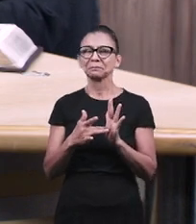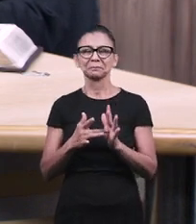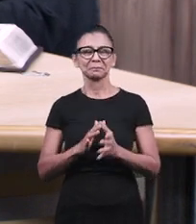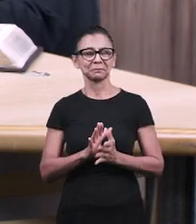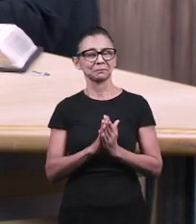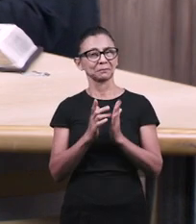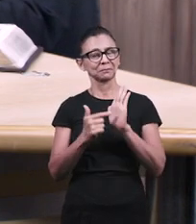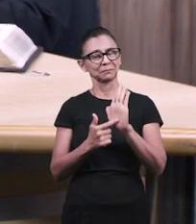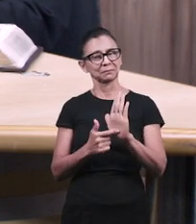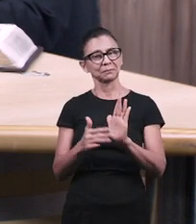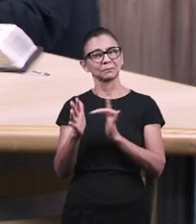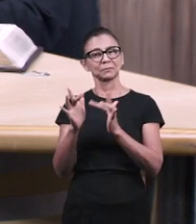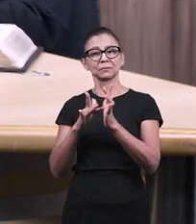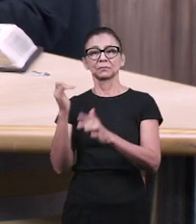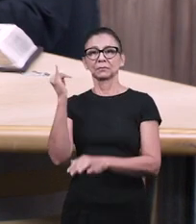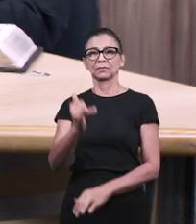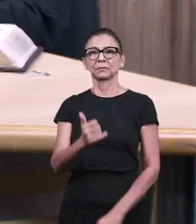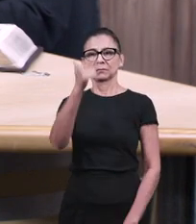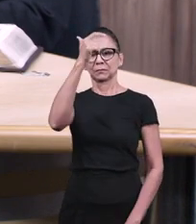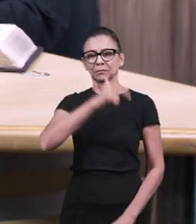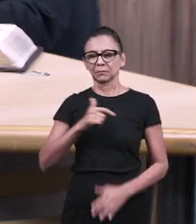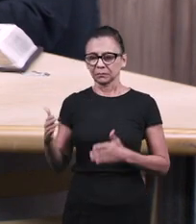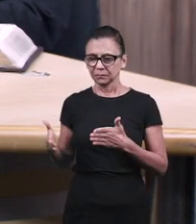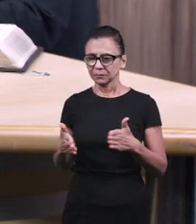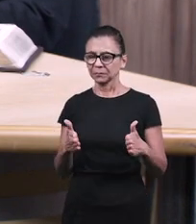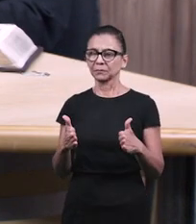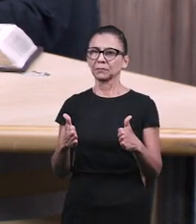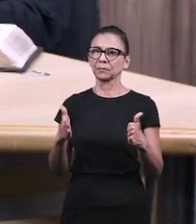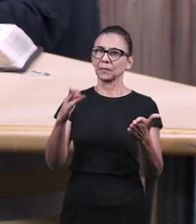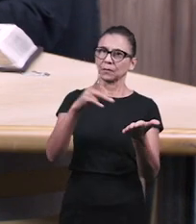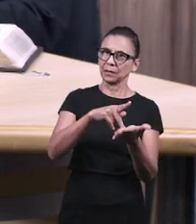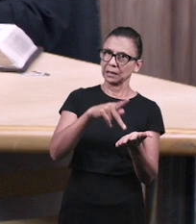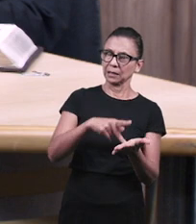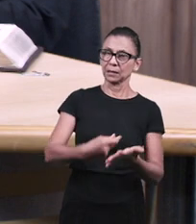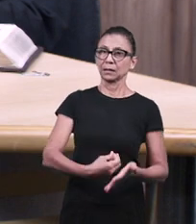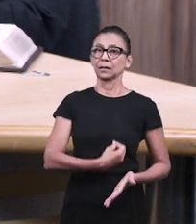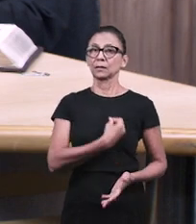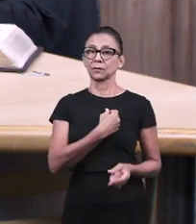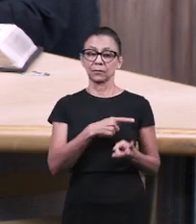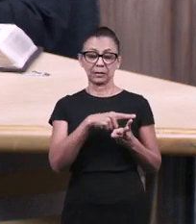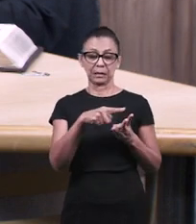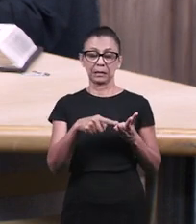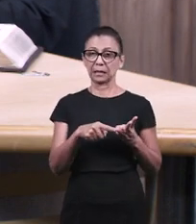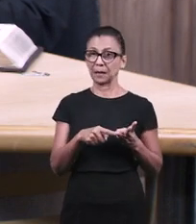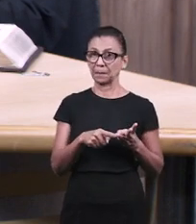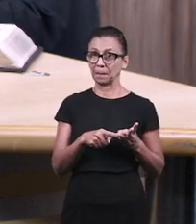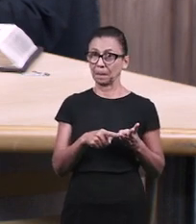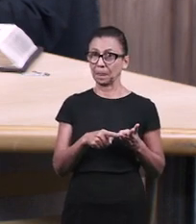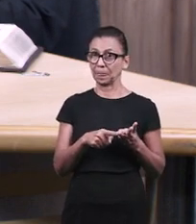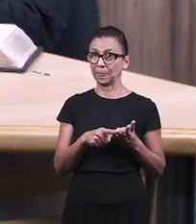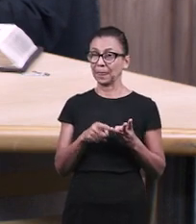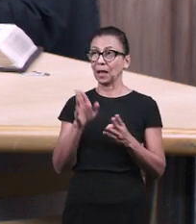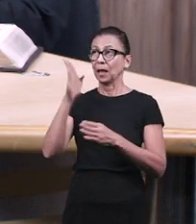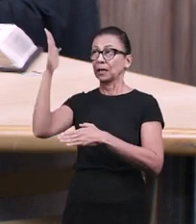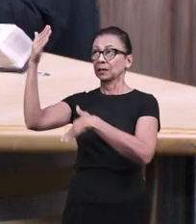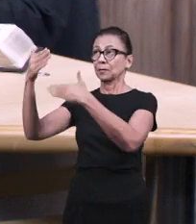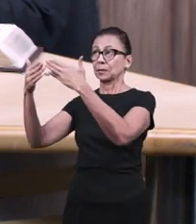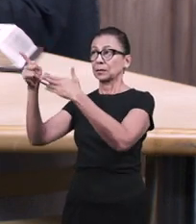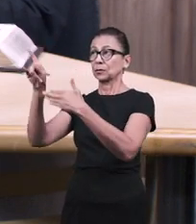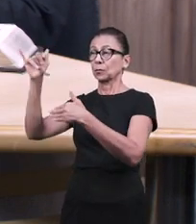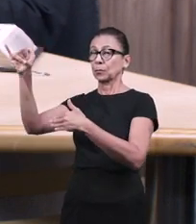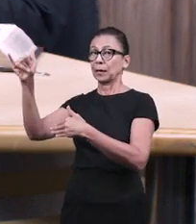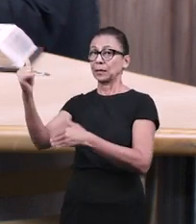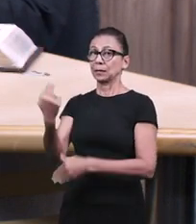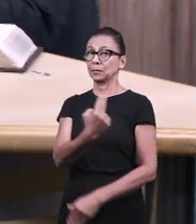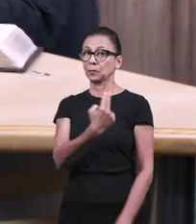assim, disse-lhe Jesus, eu sou o caminho e a verdade e a vida. Ninguém vem ao Pai